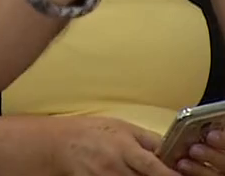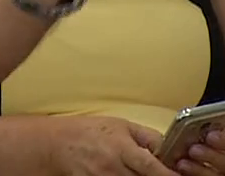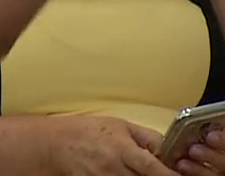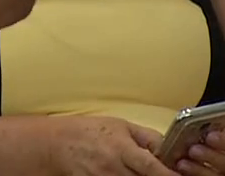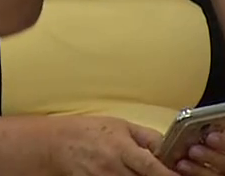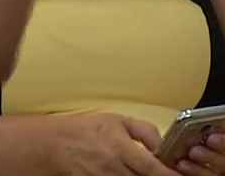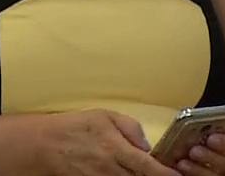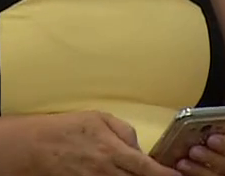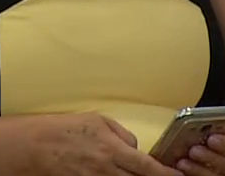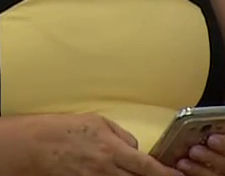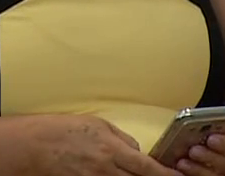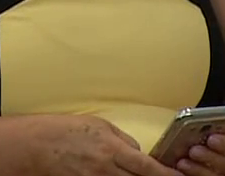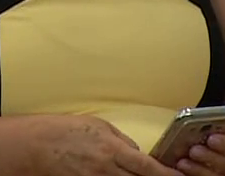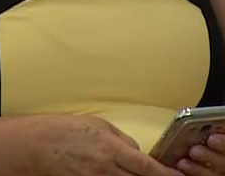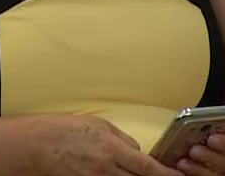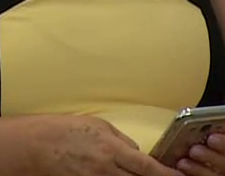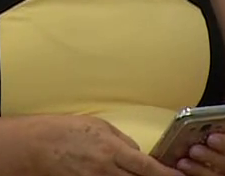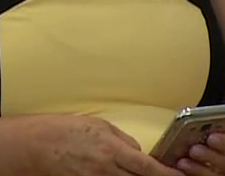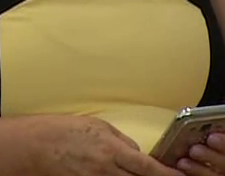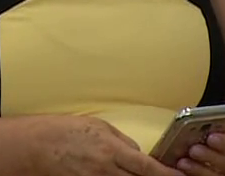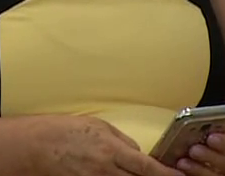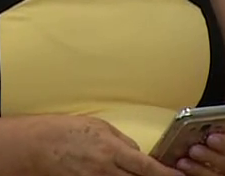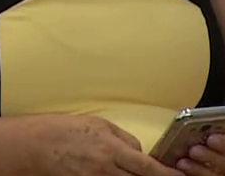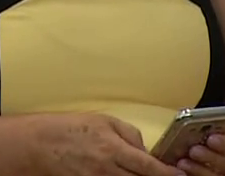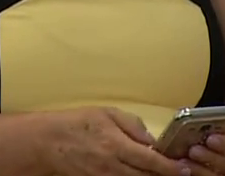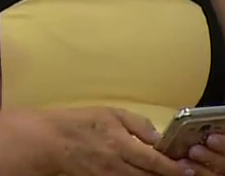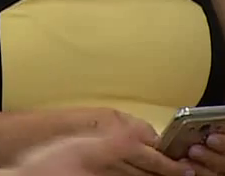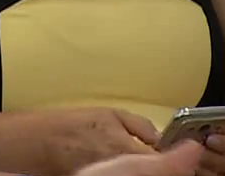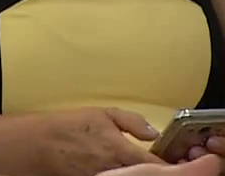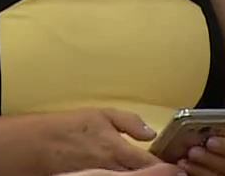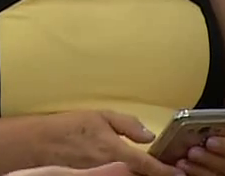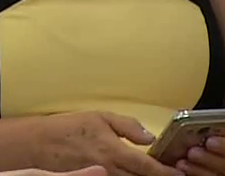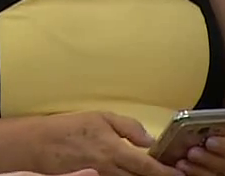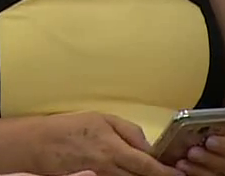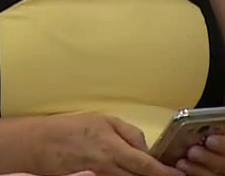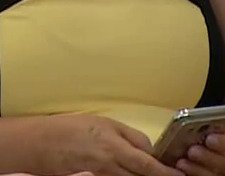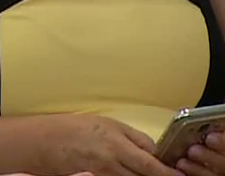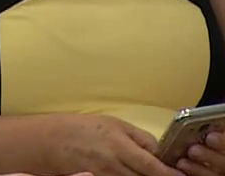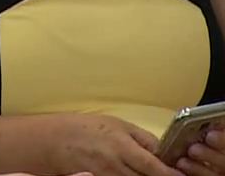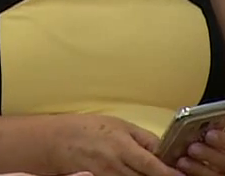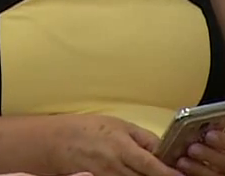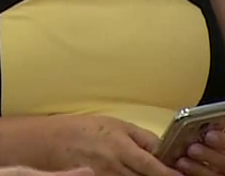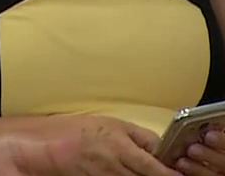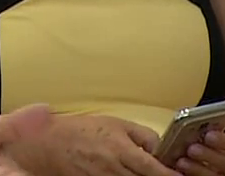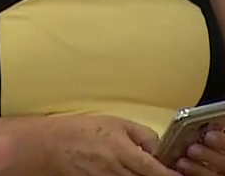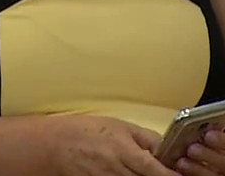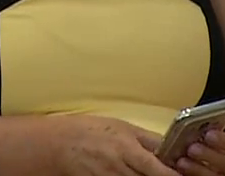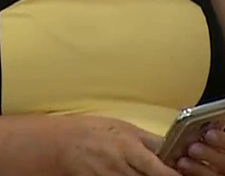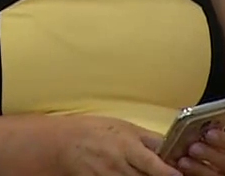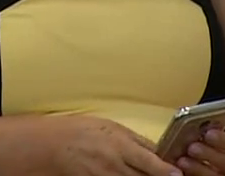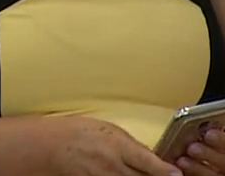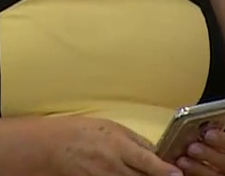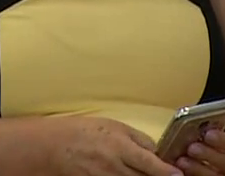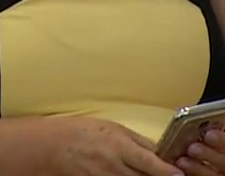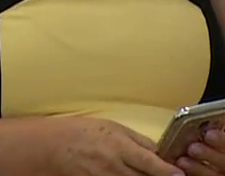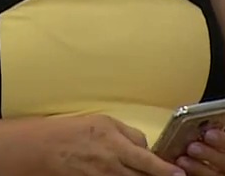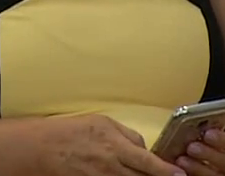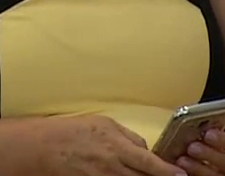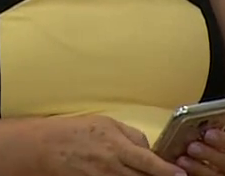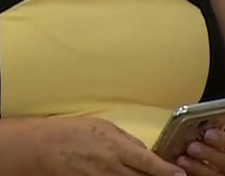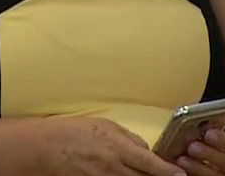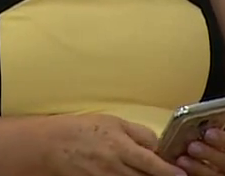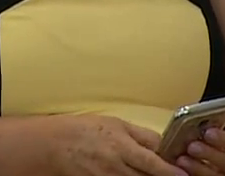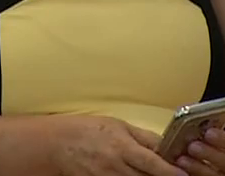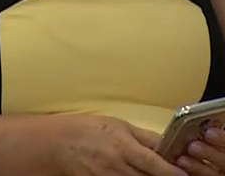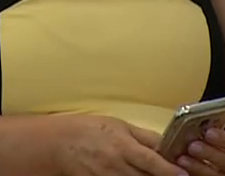funserv devemos 60 milhões então eu estou falando eu tô lendo o que está escrito e se tudo isso for verdade